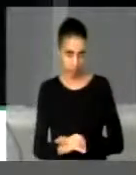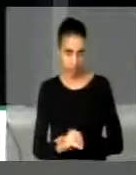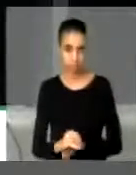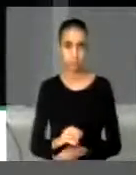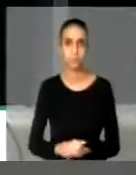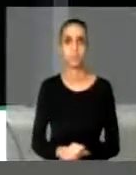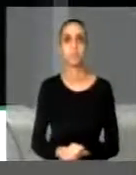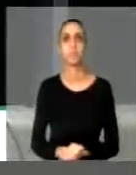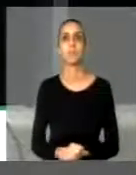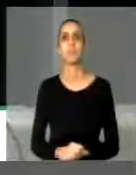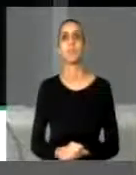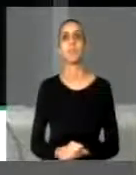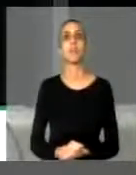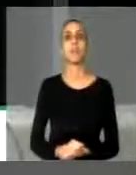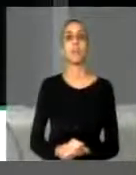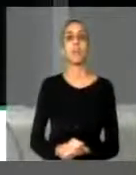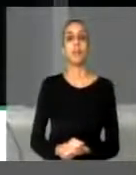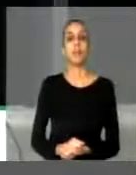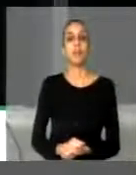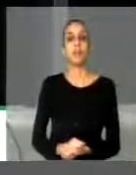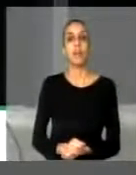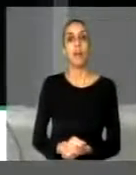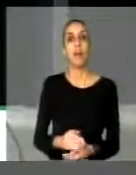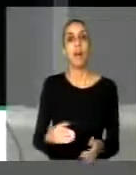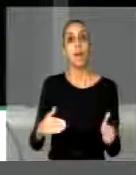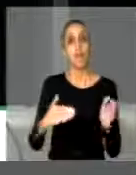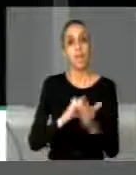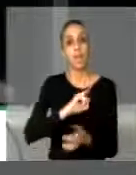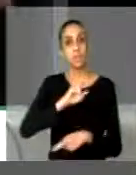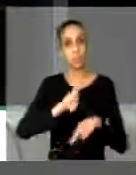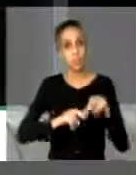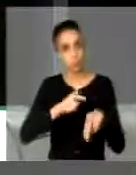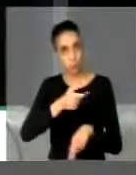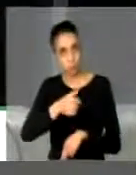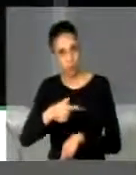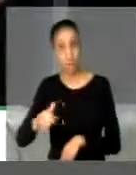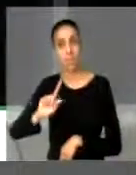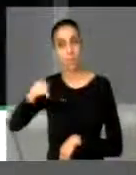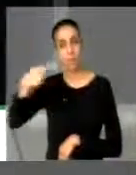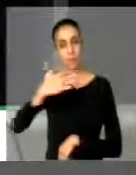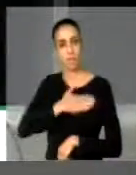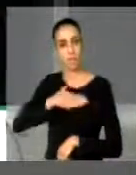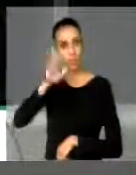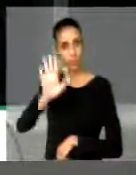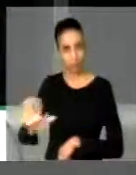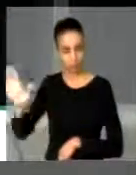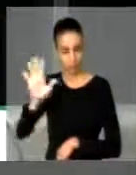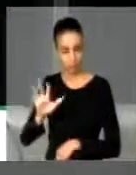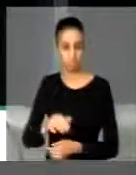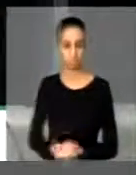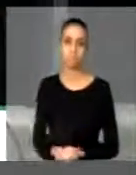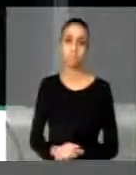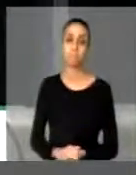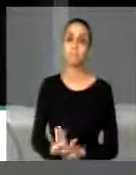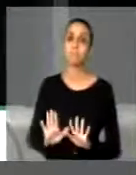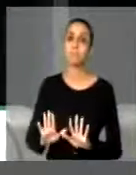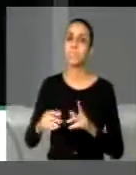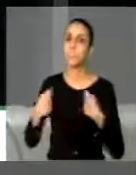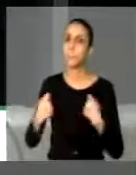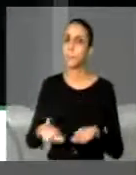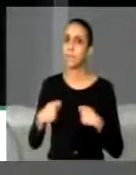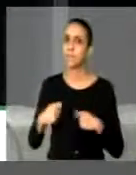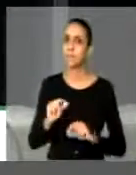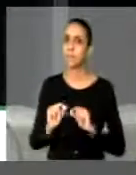junho de 2017, culminando com a sua etapa nacional. Temos que ter a delicadeza